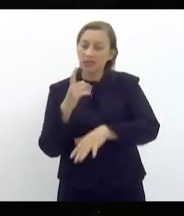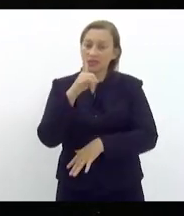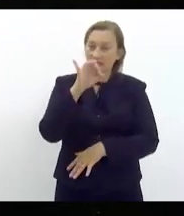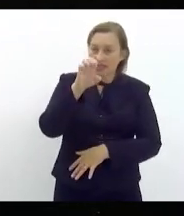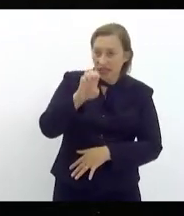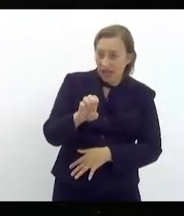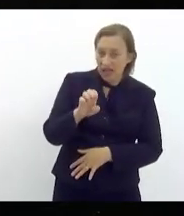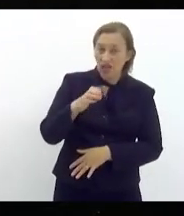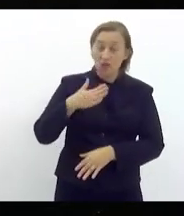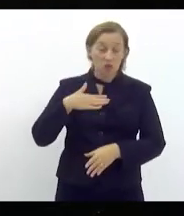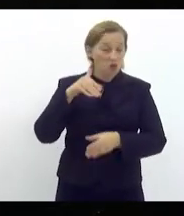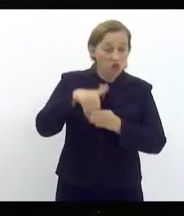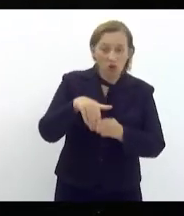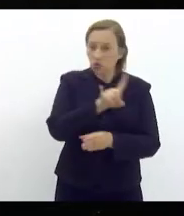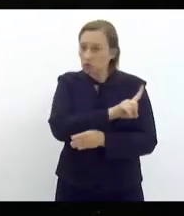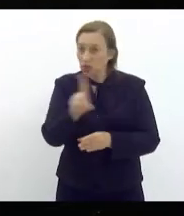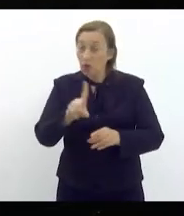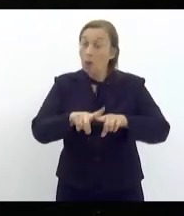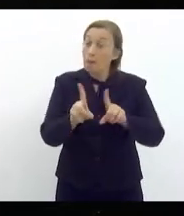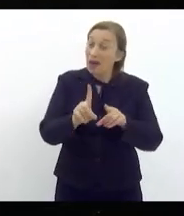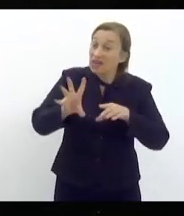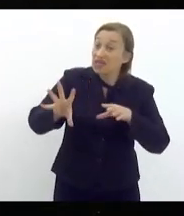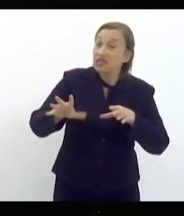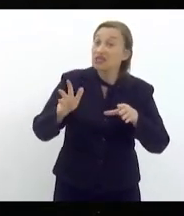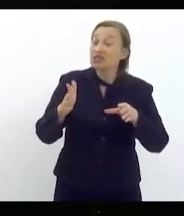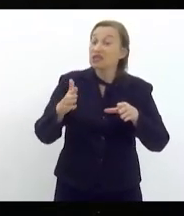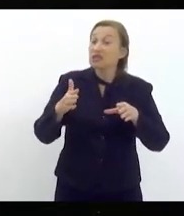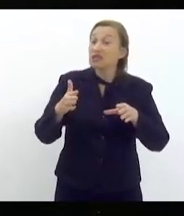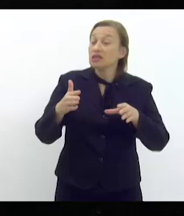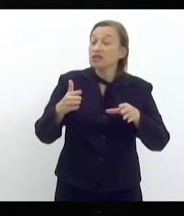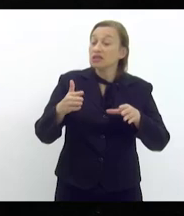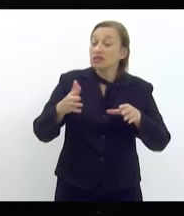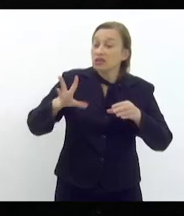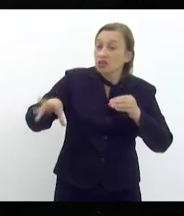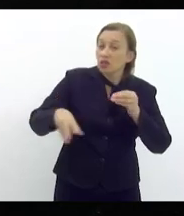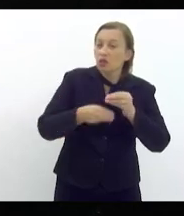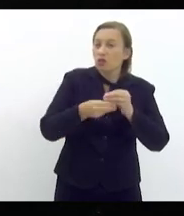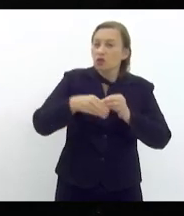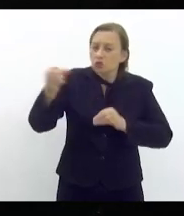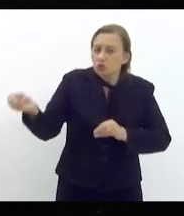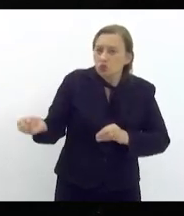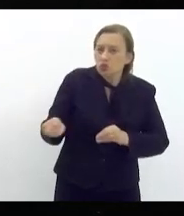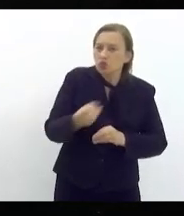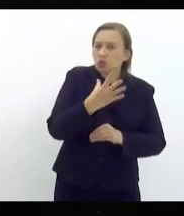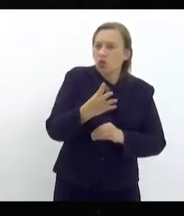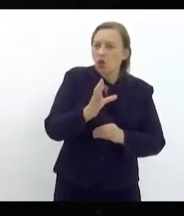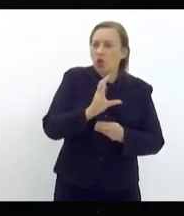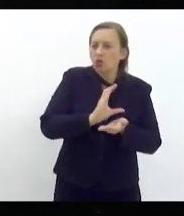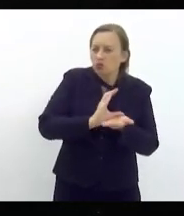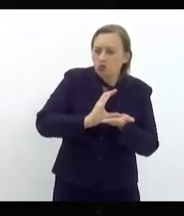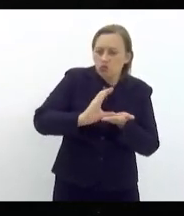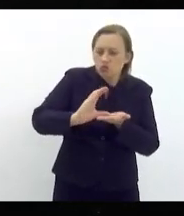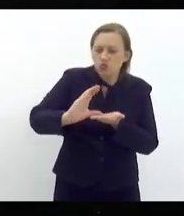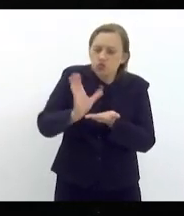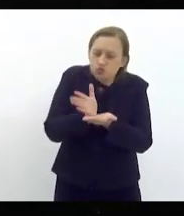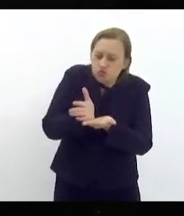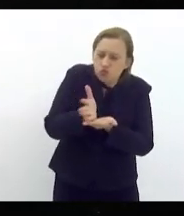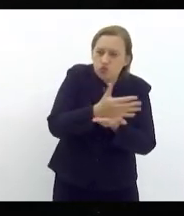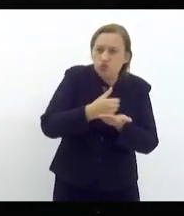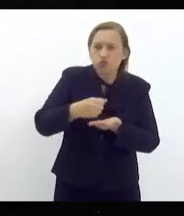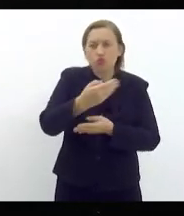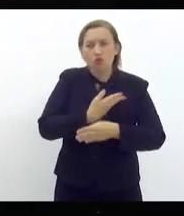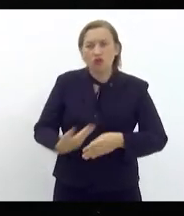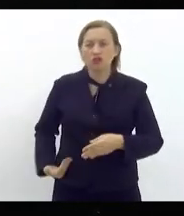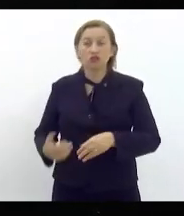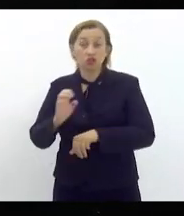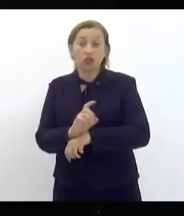o meu voto, mas que inseriu, enxertou novas receitas ao governo do Estado, mas